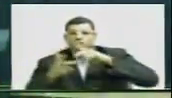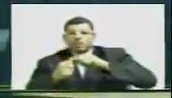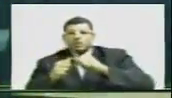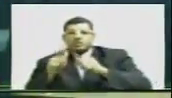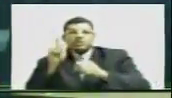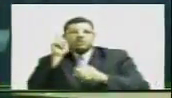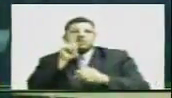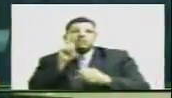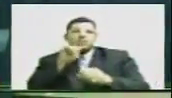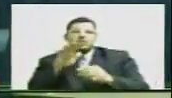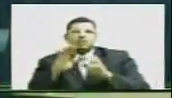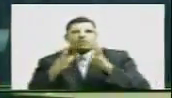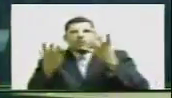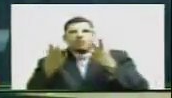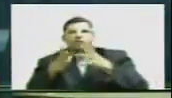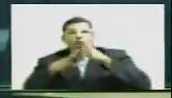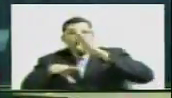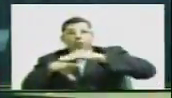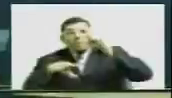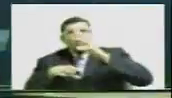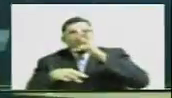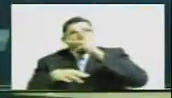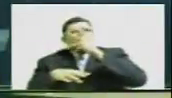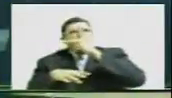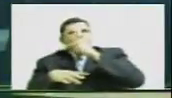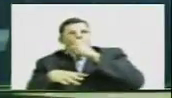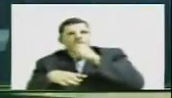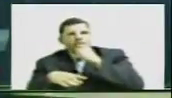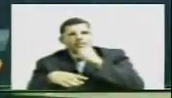da Inglaterra, que é considerado o mais lento dos